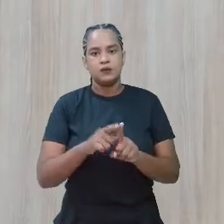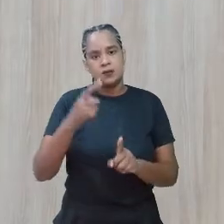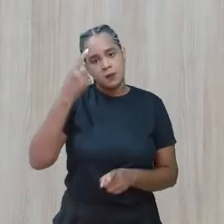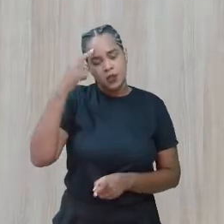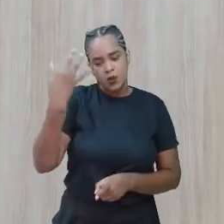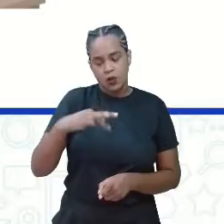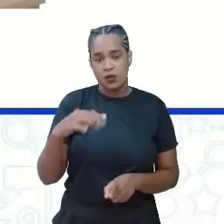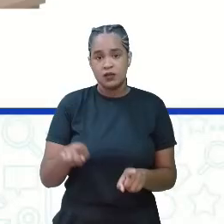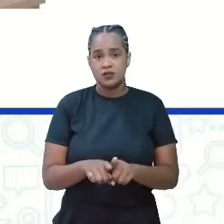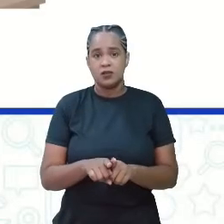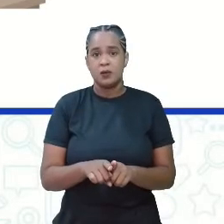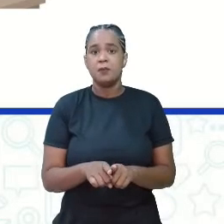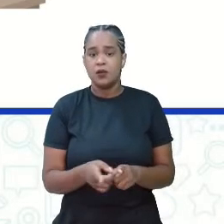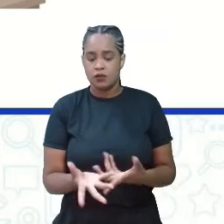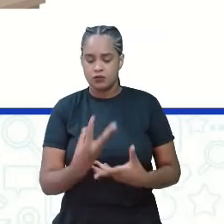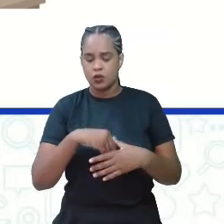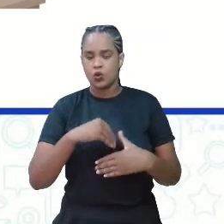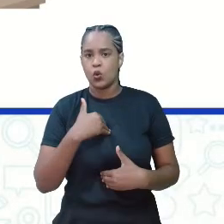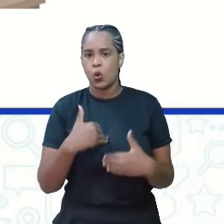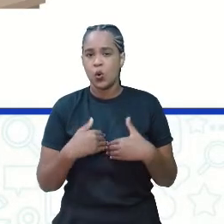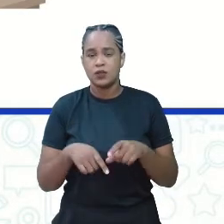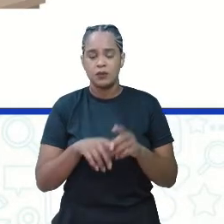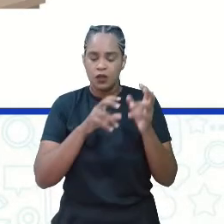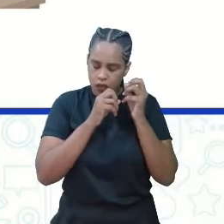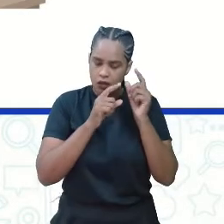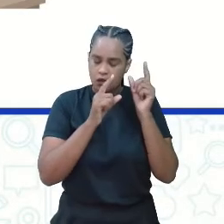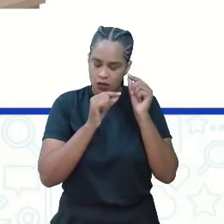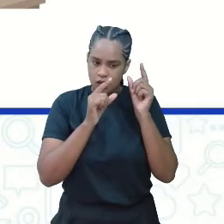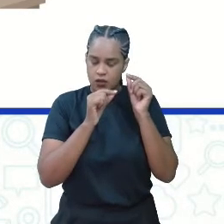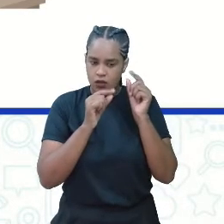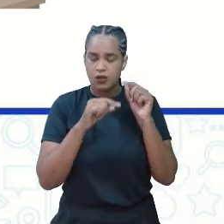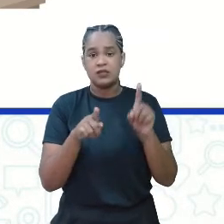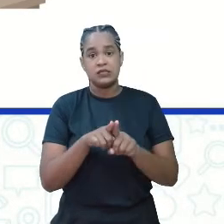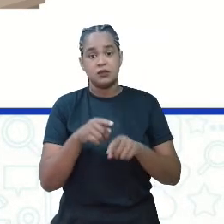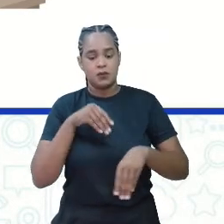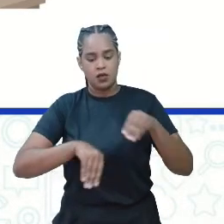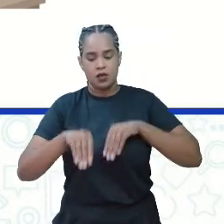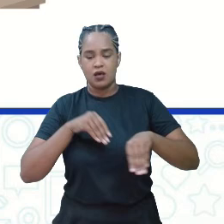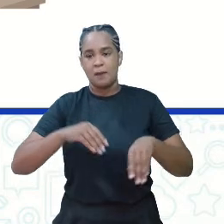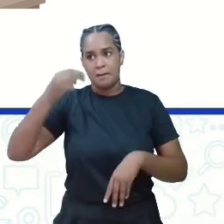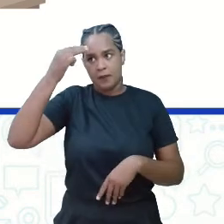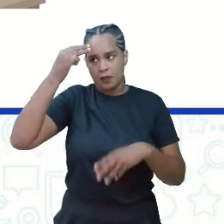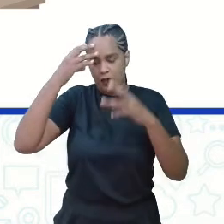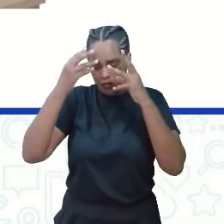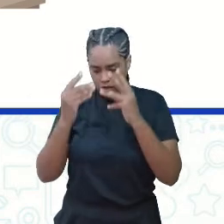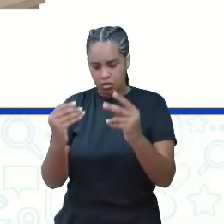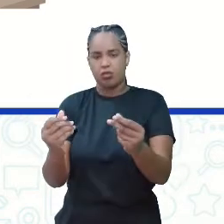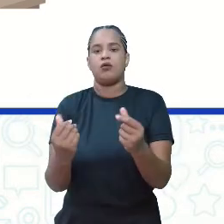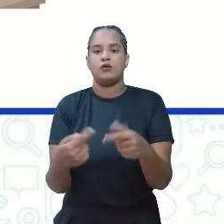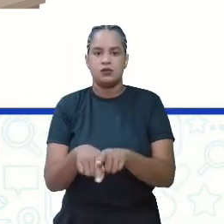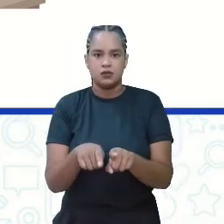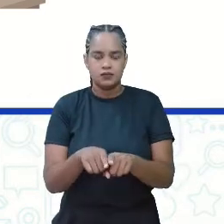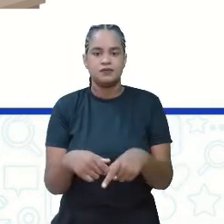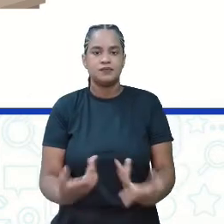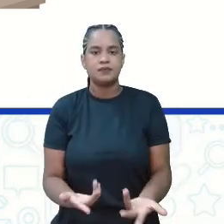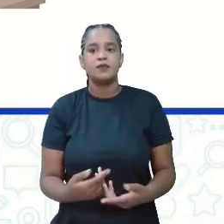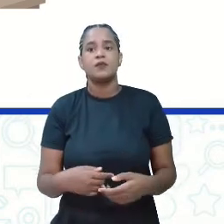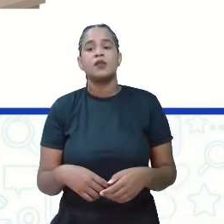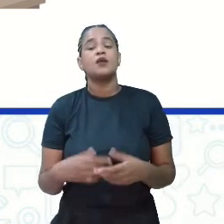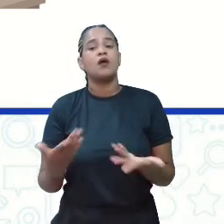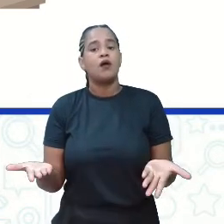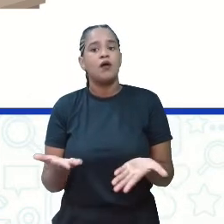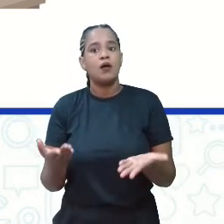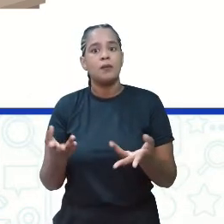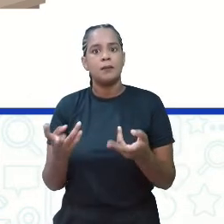arterial, causa insônia, perda de memória e até depressão. Então, vamos ver aí essa questão da poluição